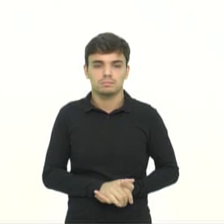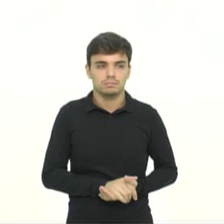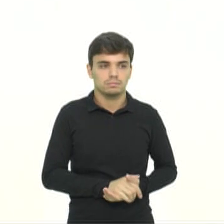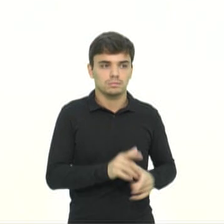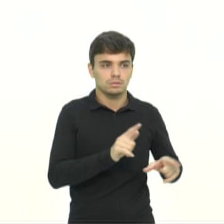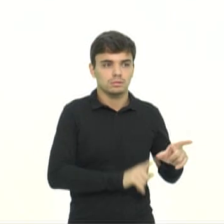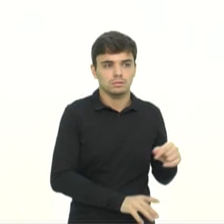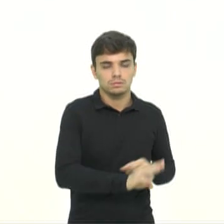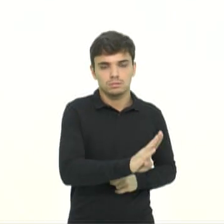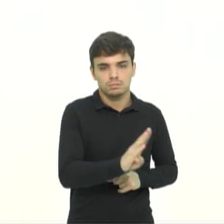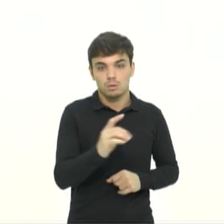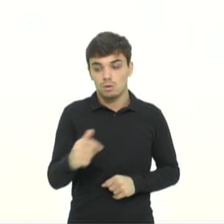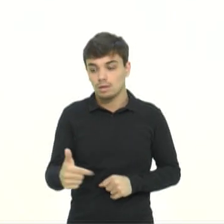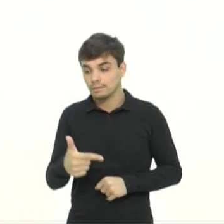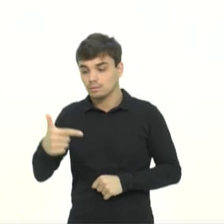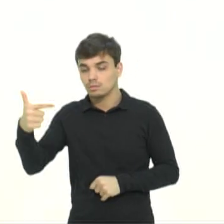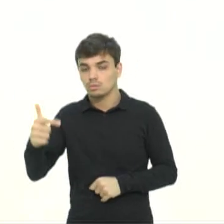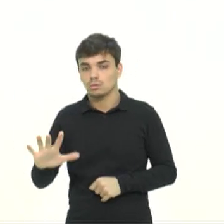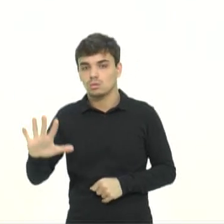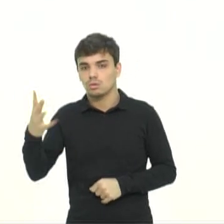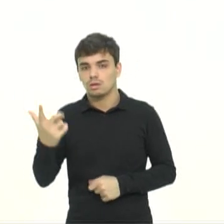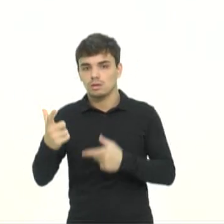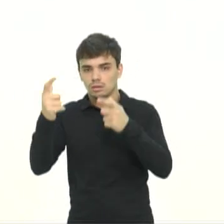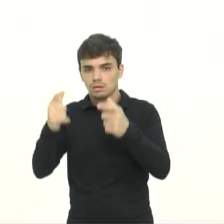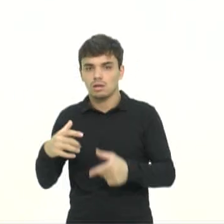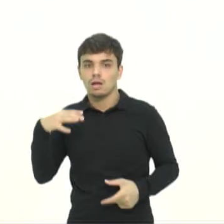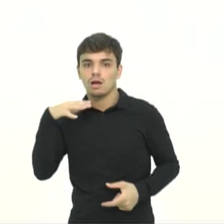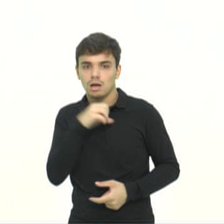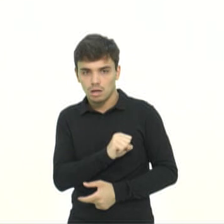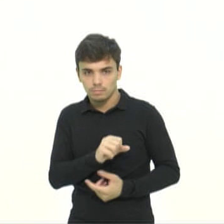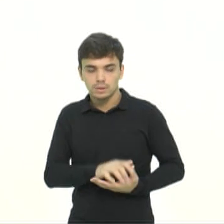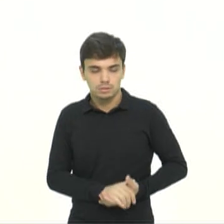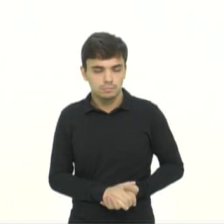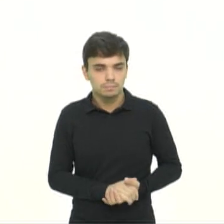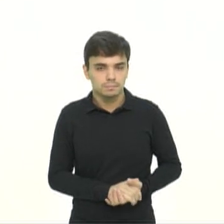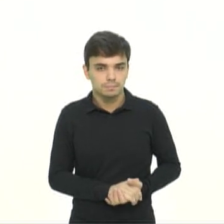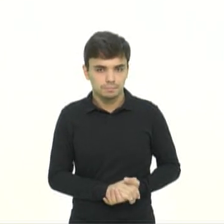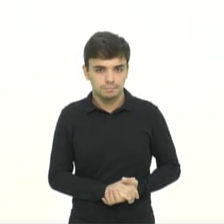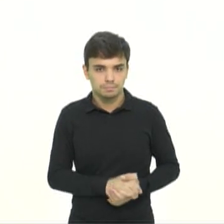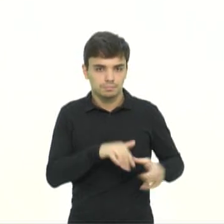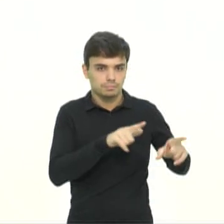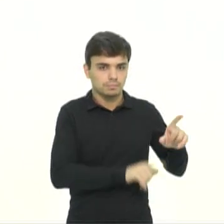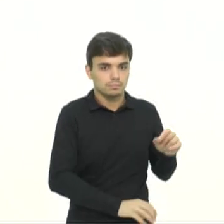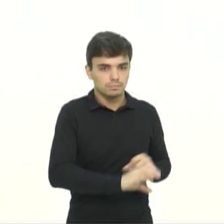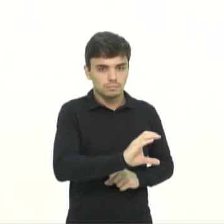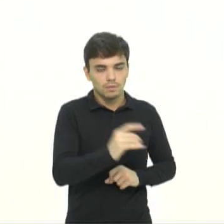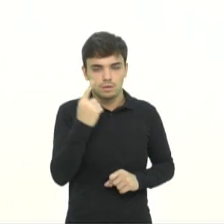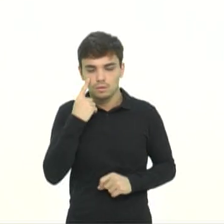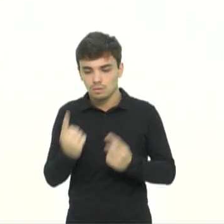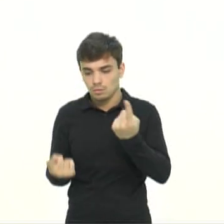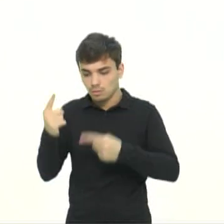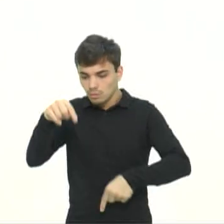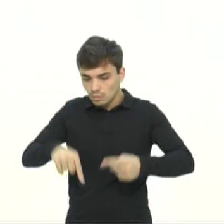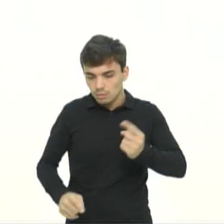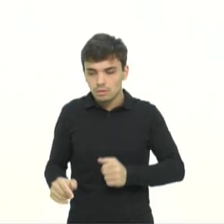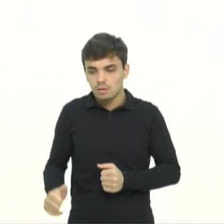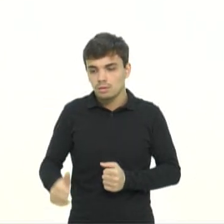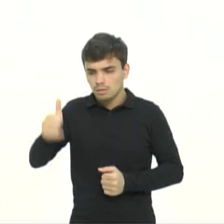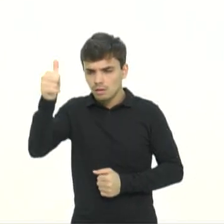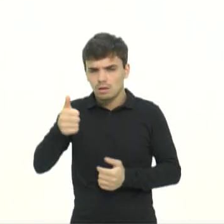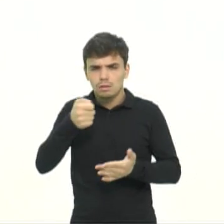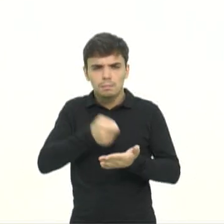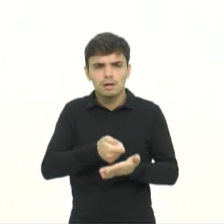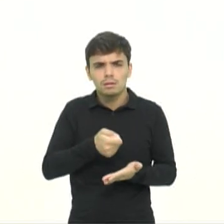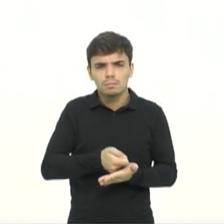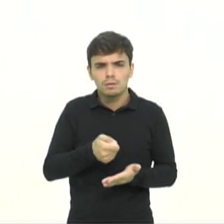tipo secundária, em geral, ocorre de forma mais rápida. Letra C, organismos pioneiros são mais exigentes